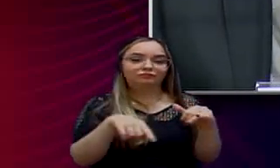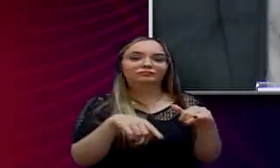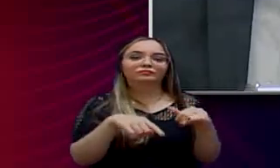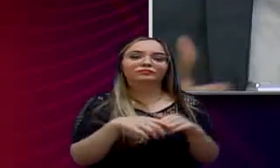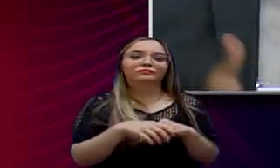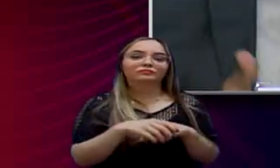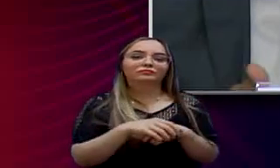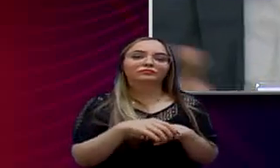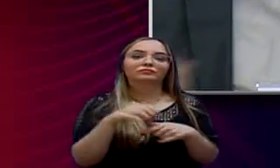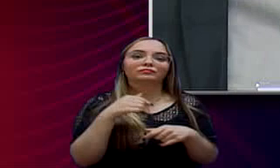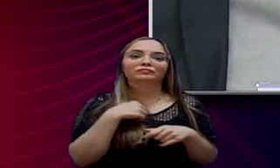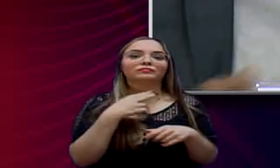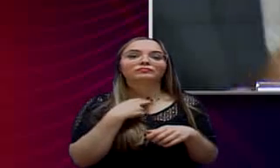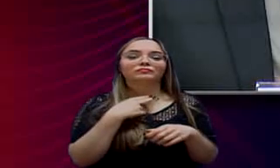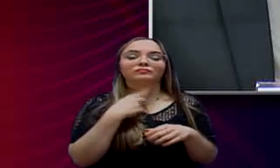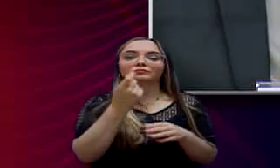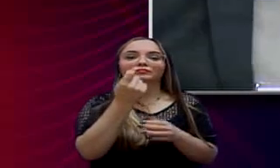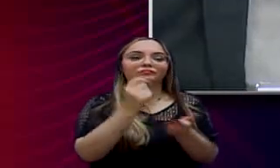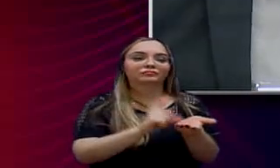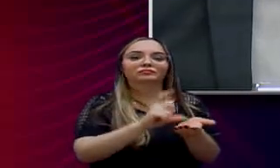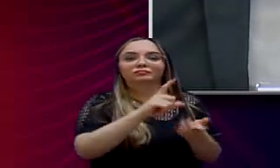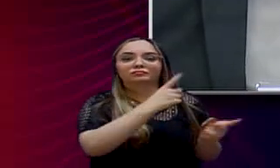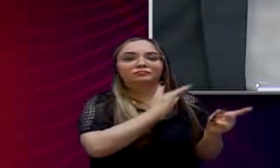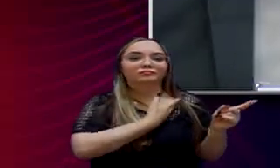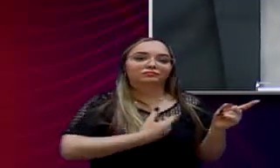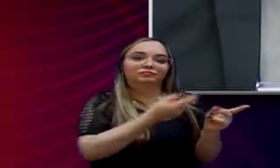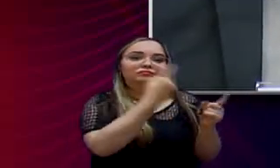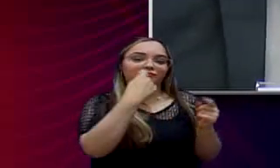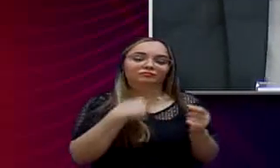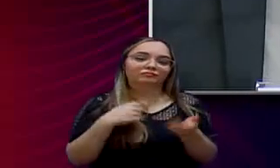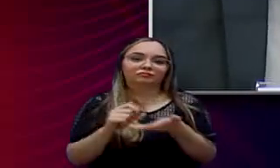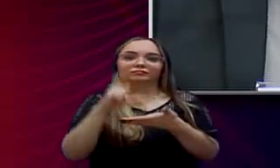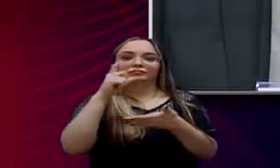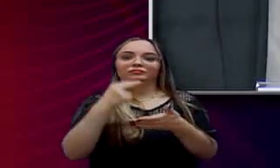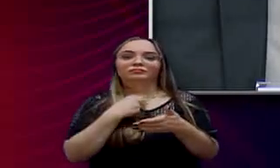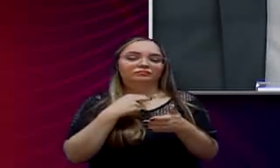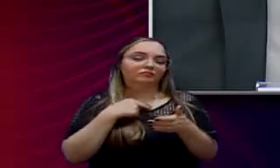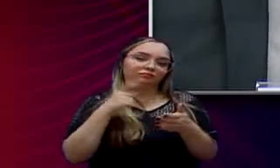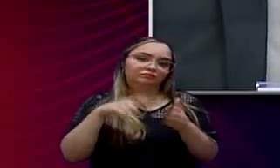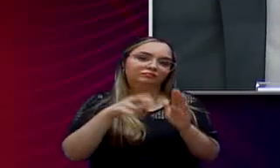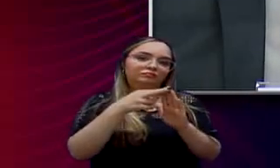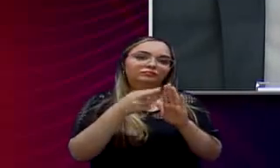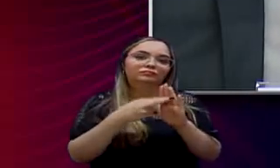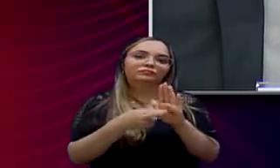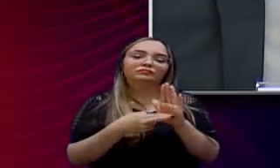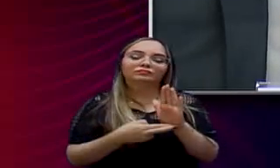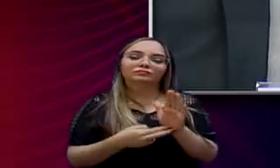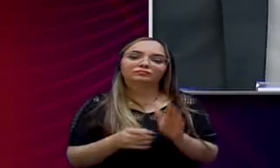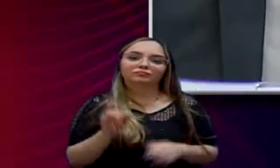eu não posso extrapolar aquilo que o governo federal está colocando é a regra